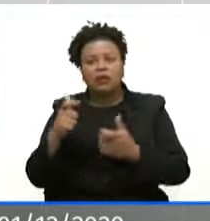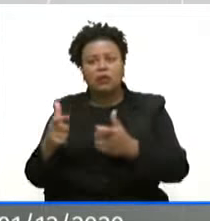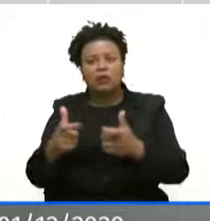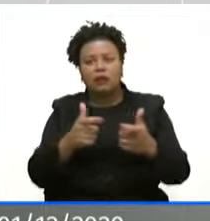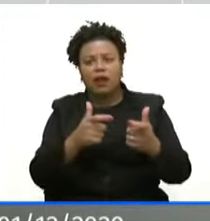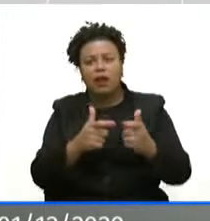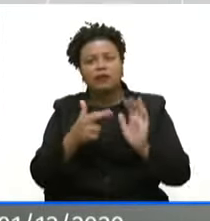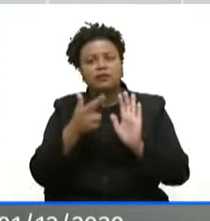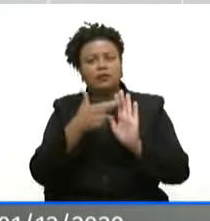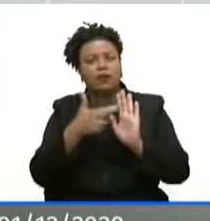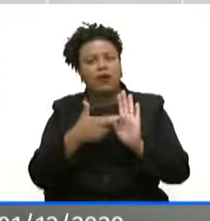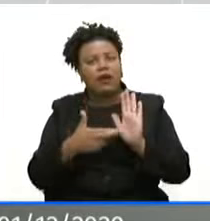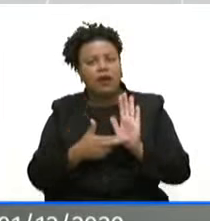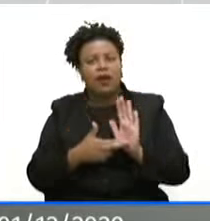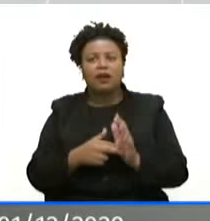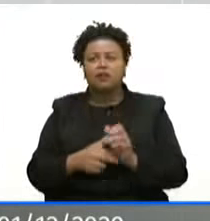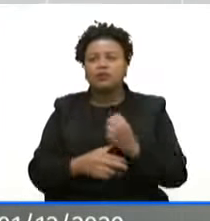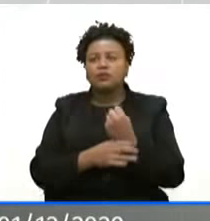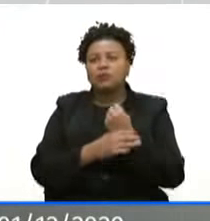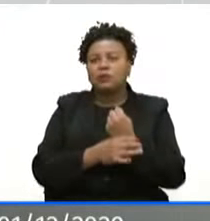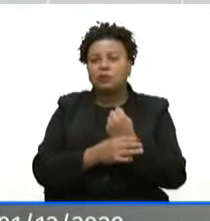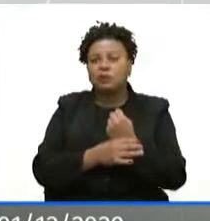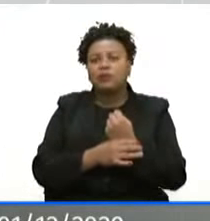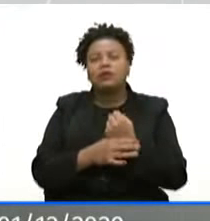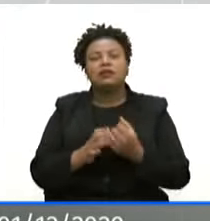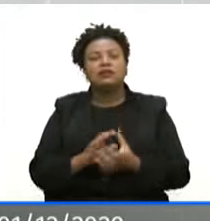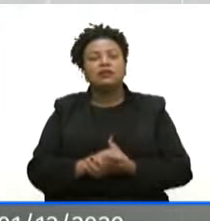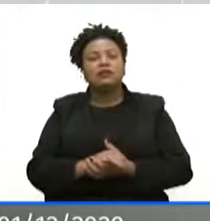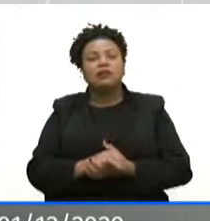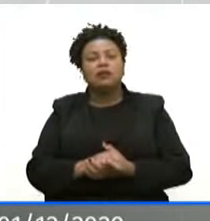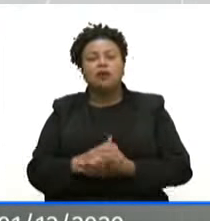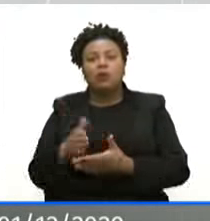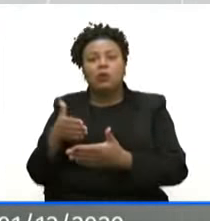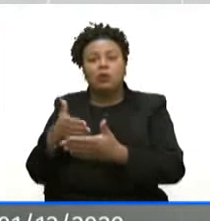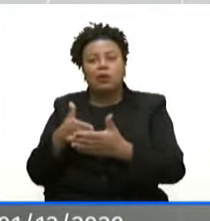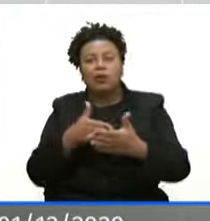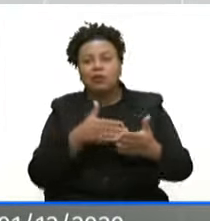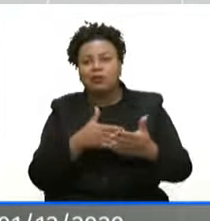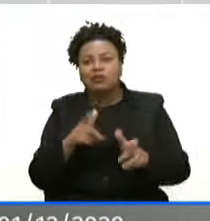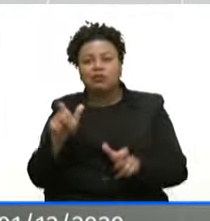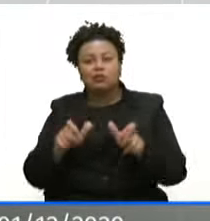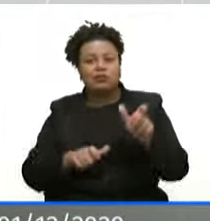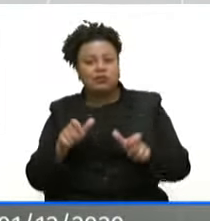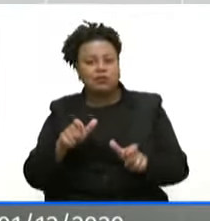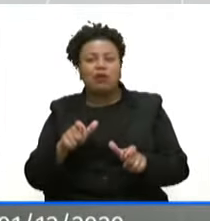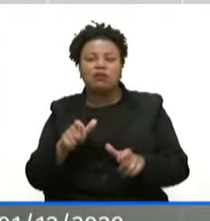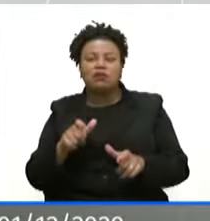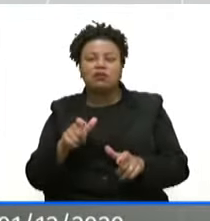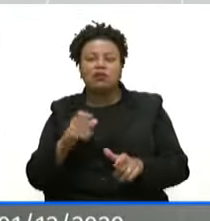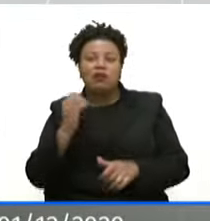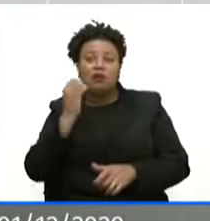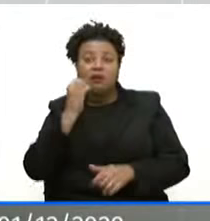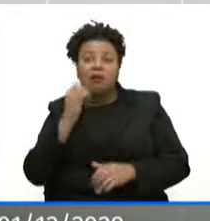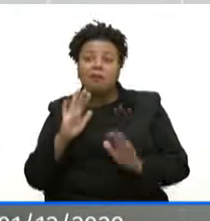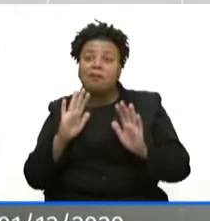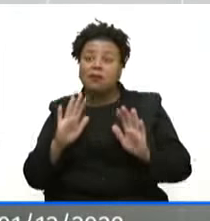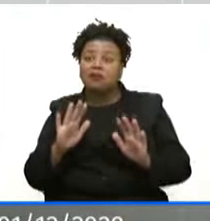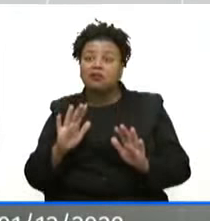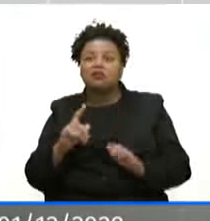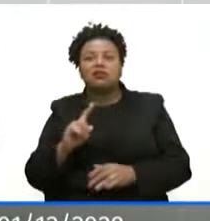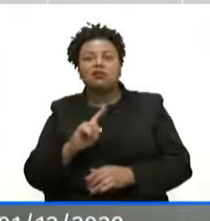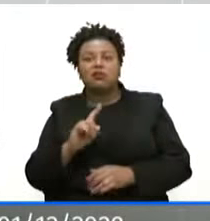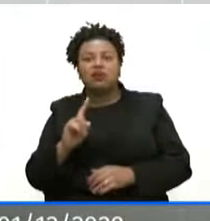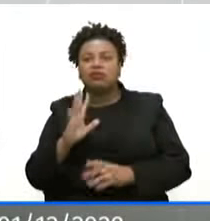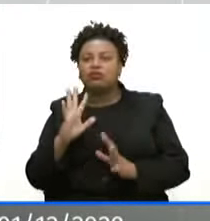com regras, com segurança, com limitação de pessoas, obviamente, mas que não